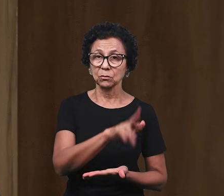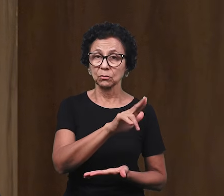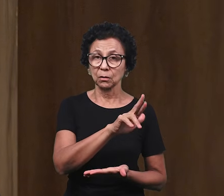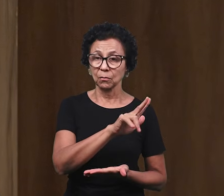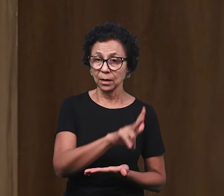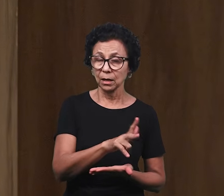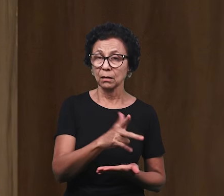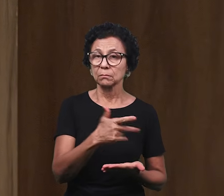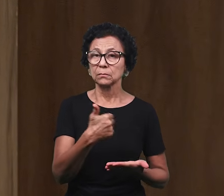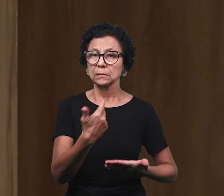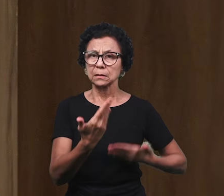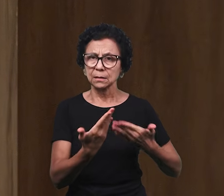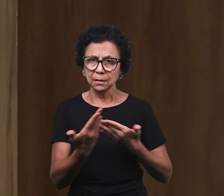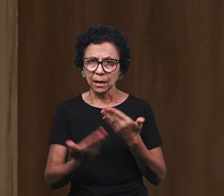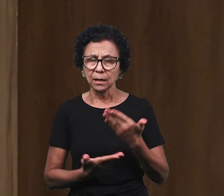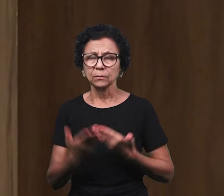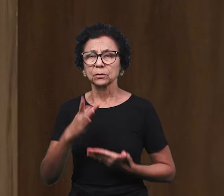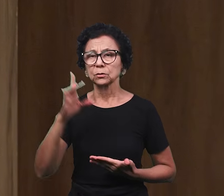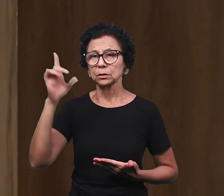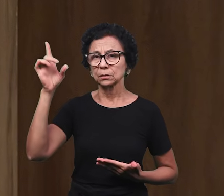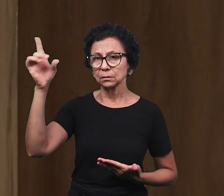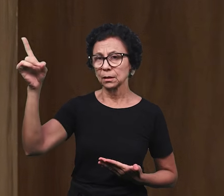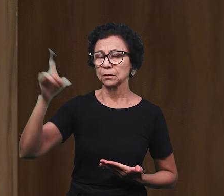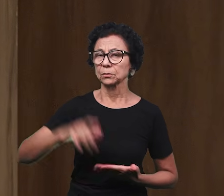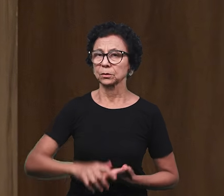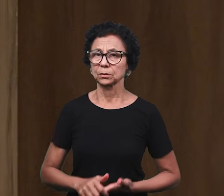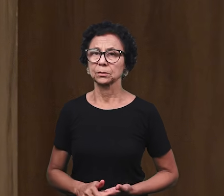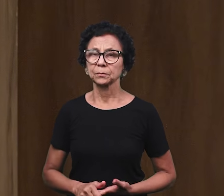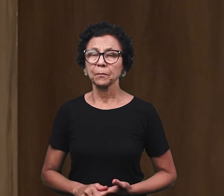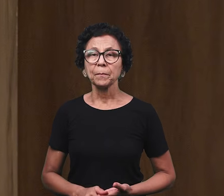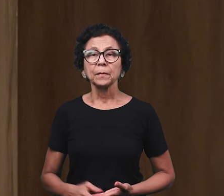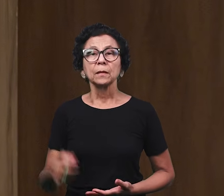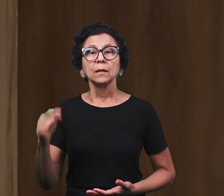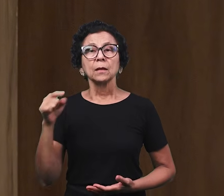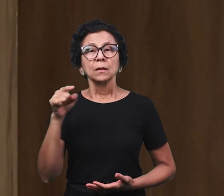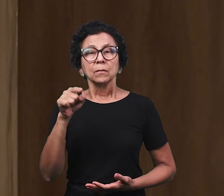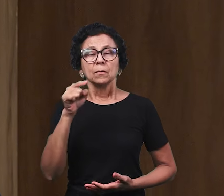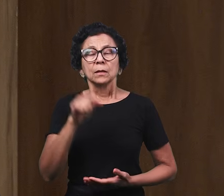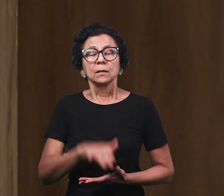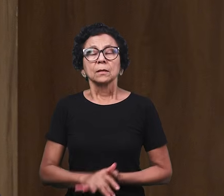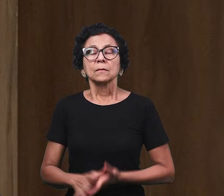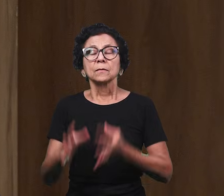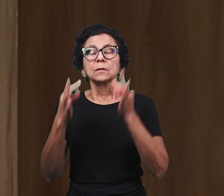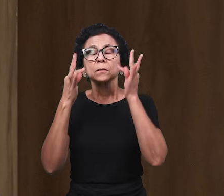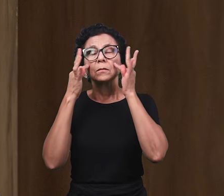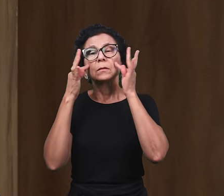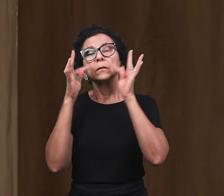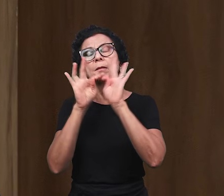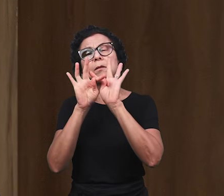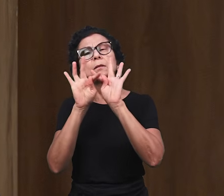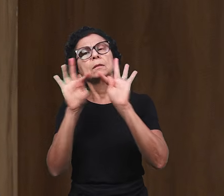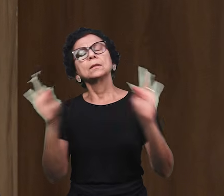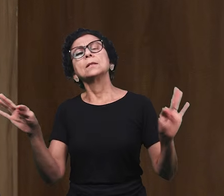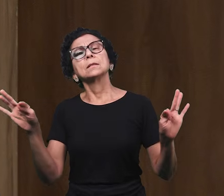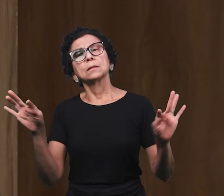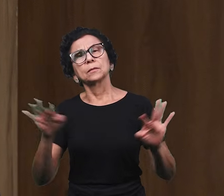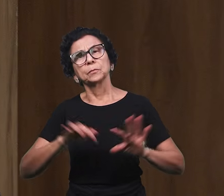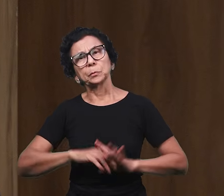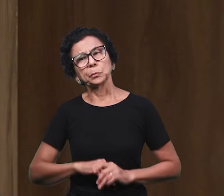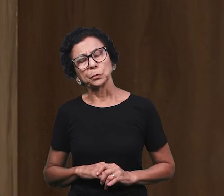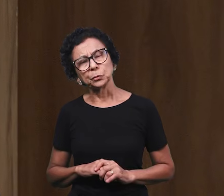estabelecimento, você vai ser o sal da terra, você vai ser a luz